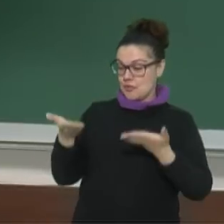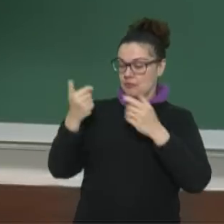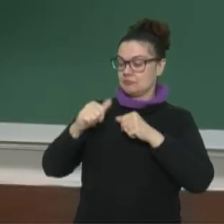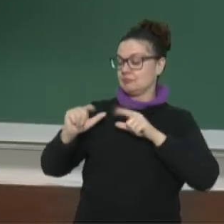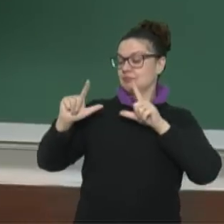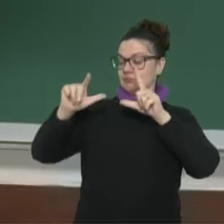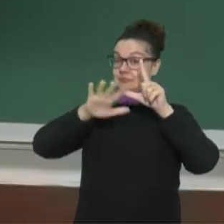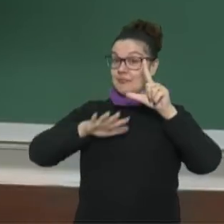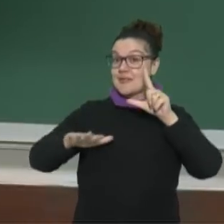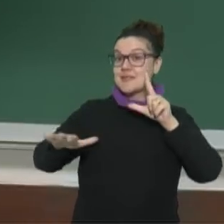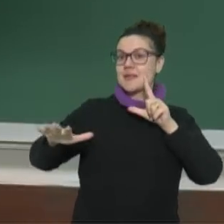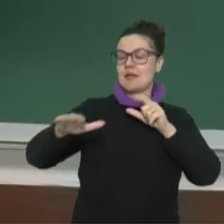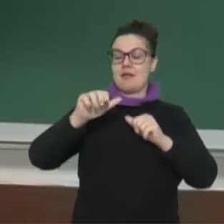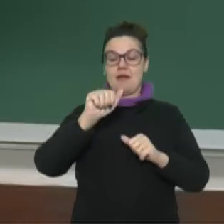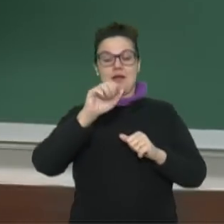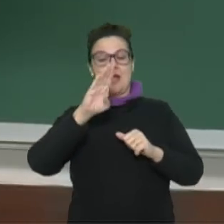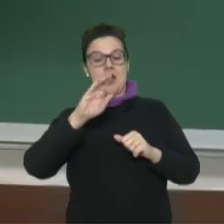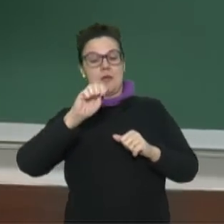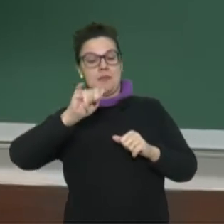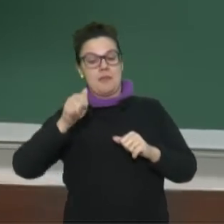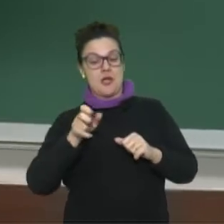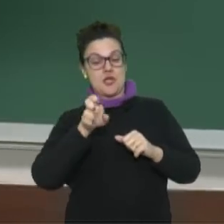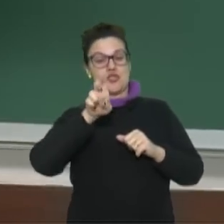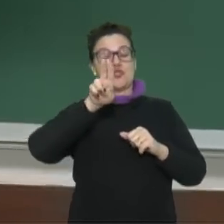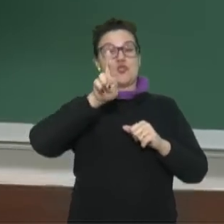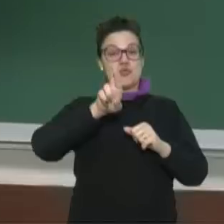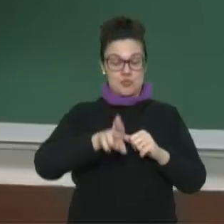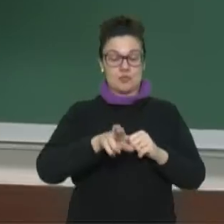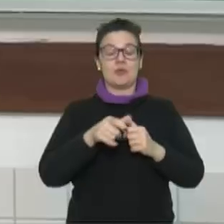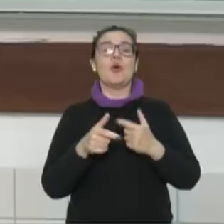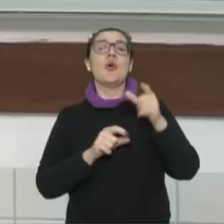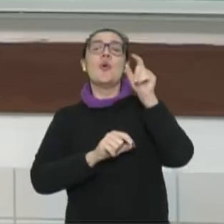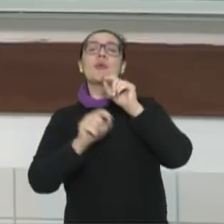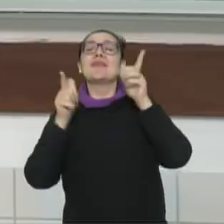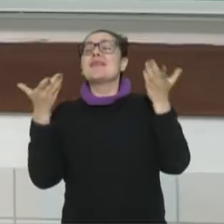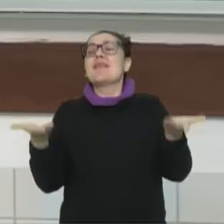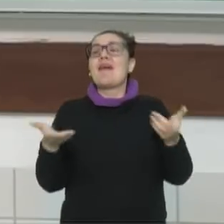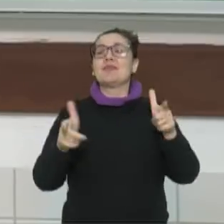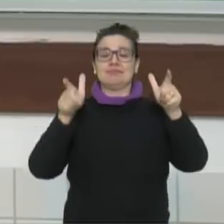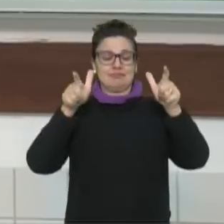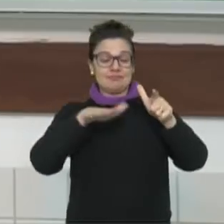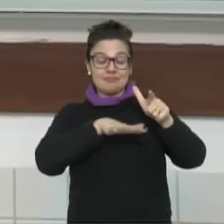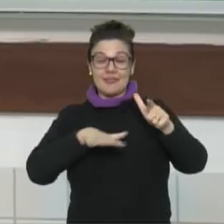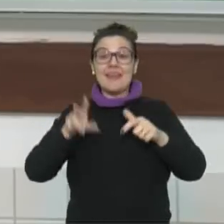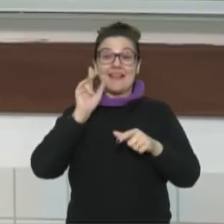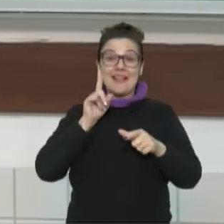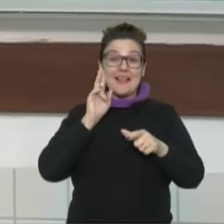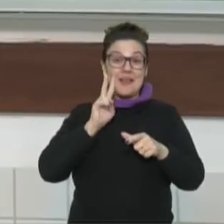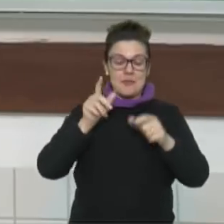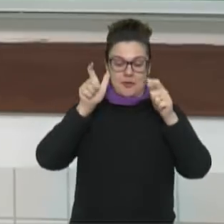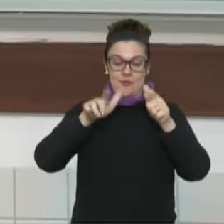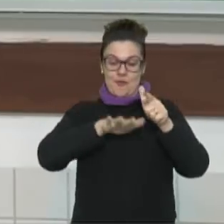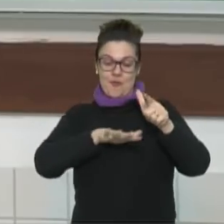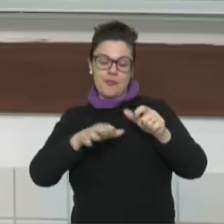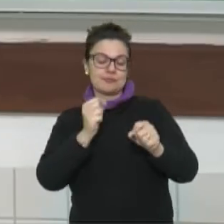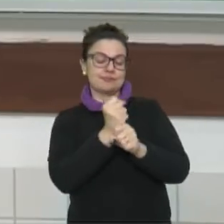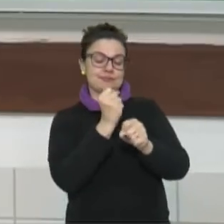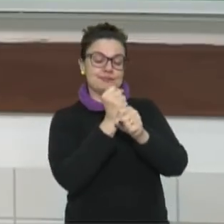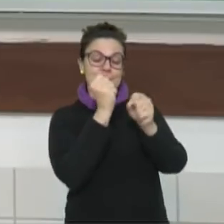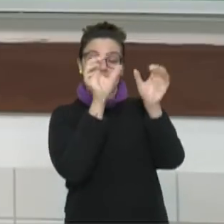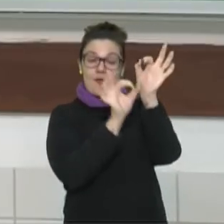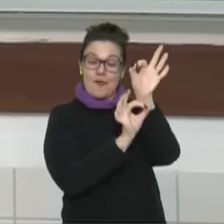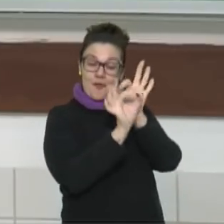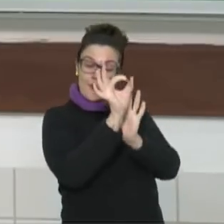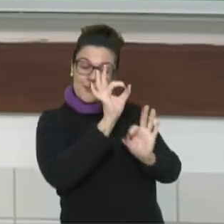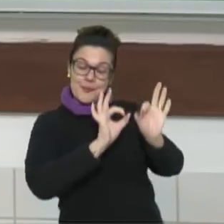Cildo Meireles, uma obra de arte instalação. Né? O que é uma instalação? Ela é montada em um local, em um lugar,